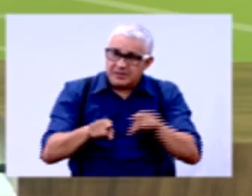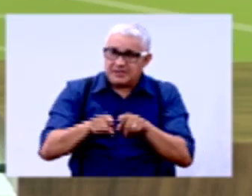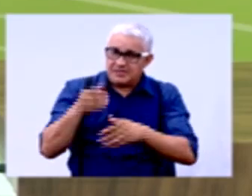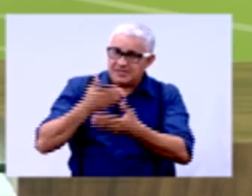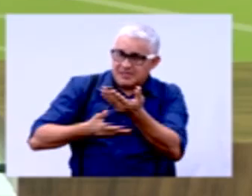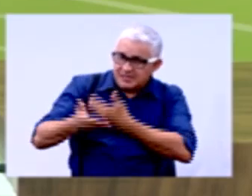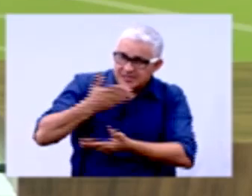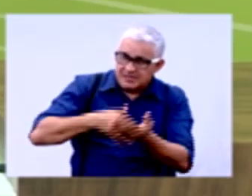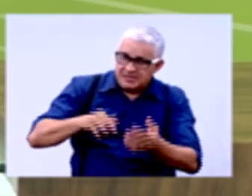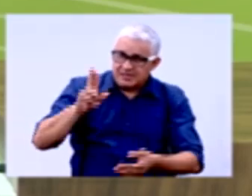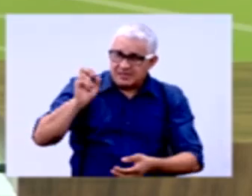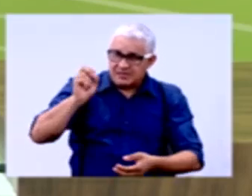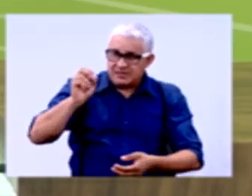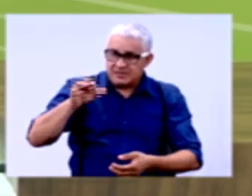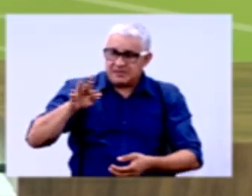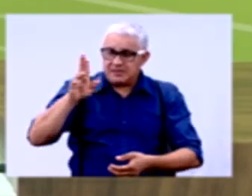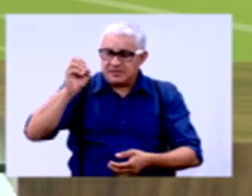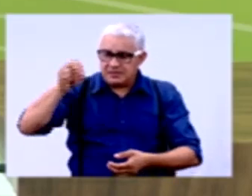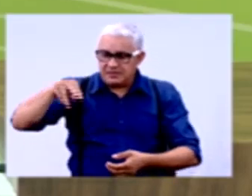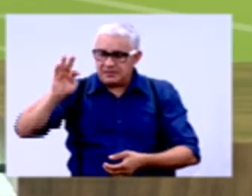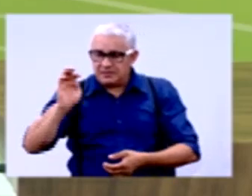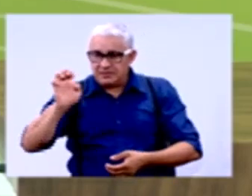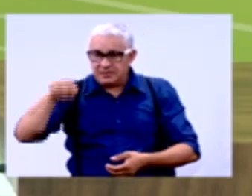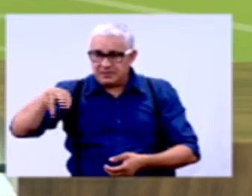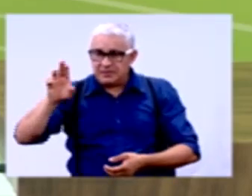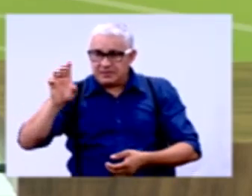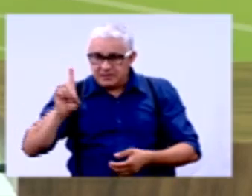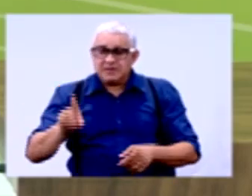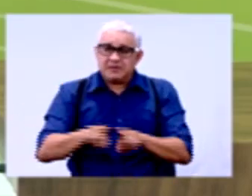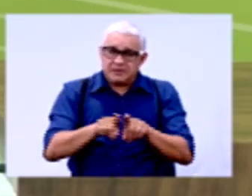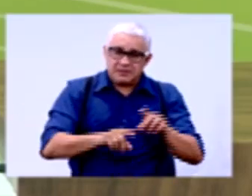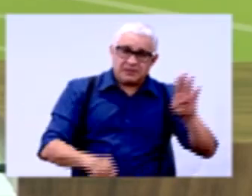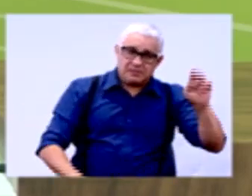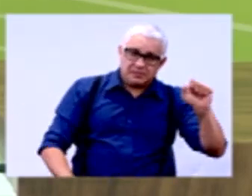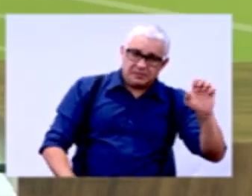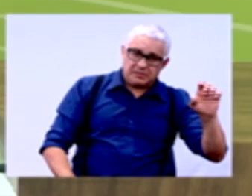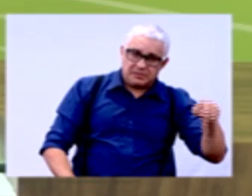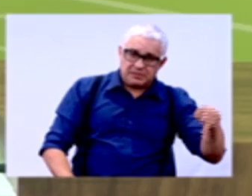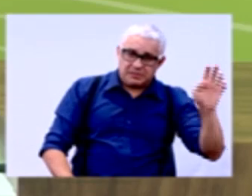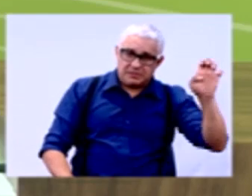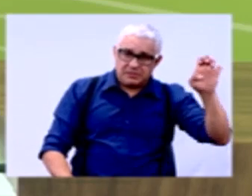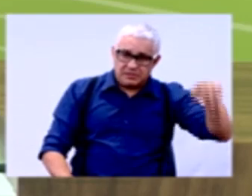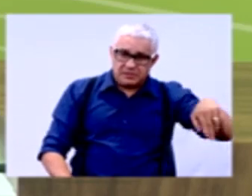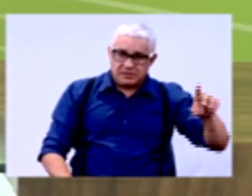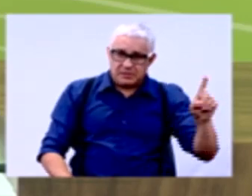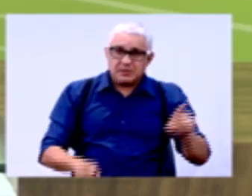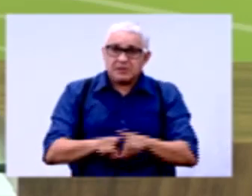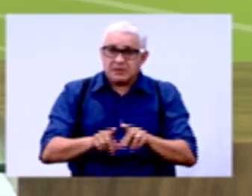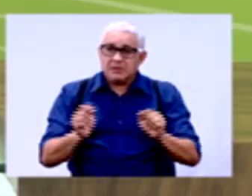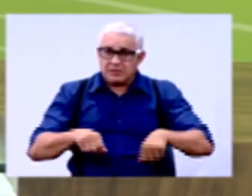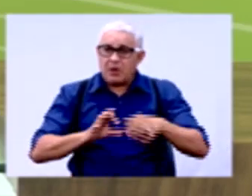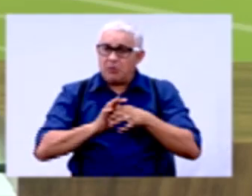do front-end e o back-end. Então, você ter uma independência, você pode estar